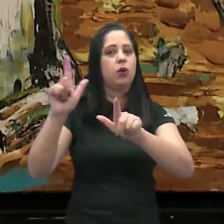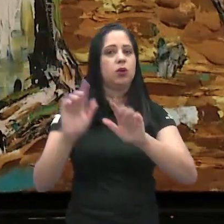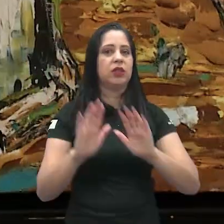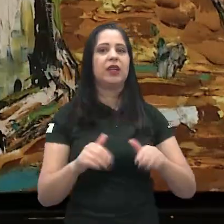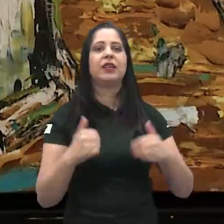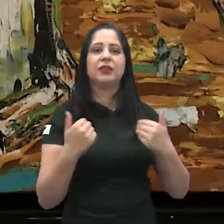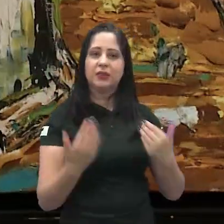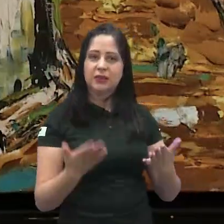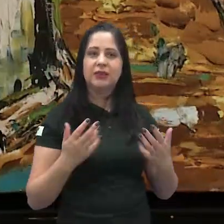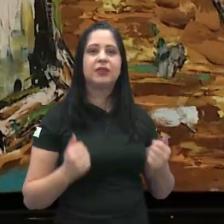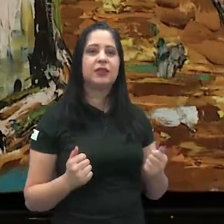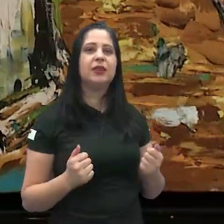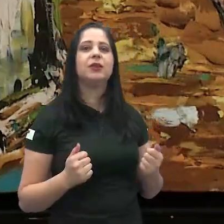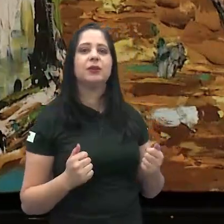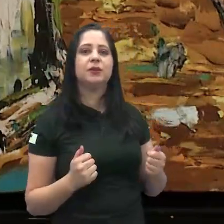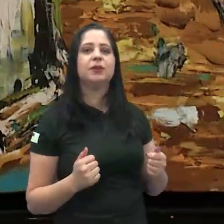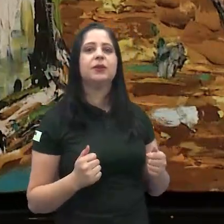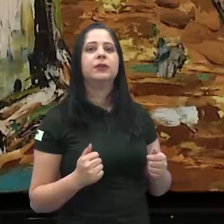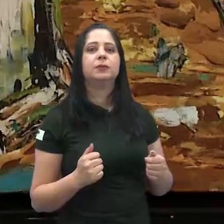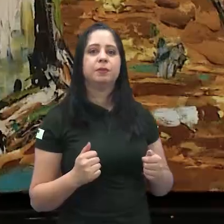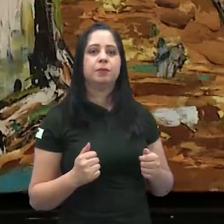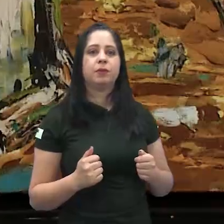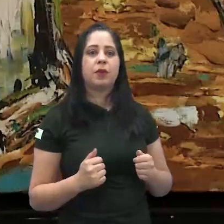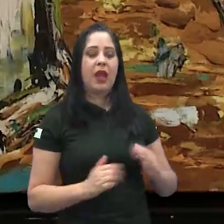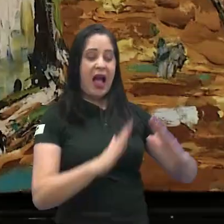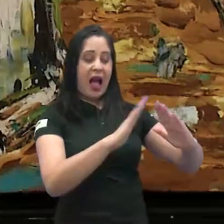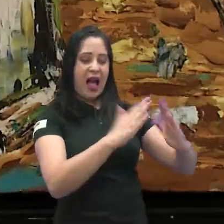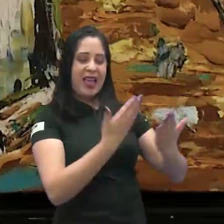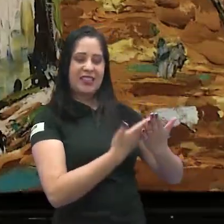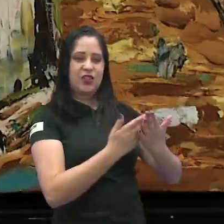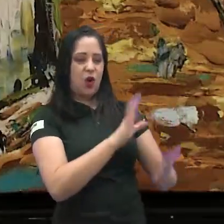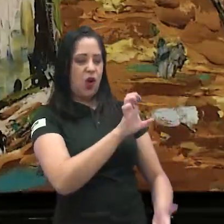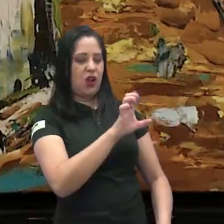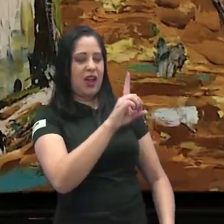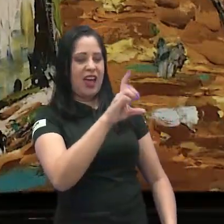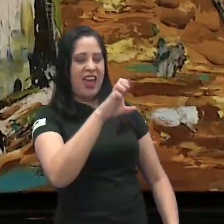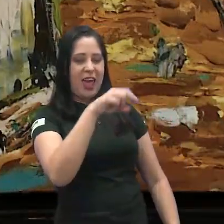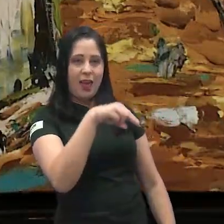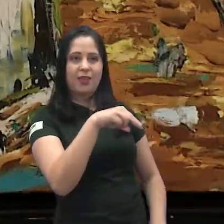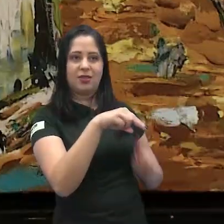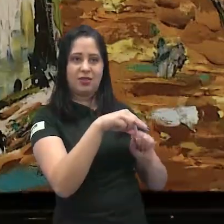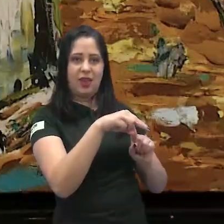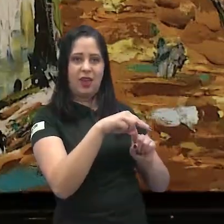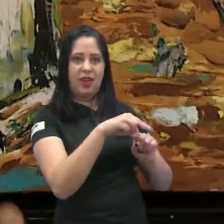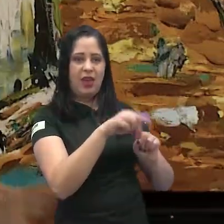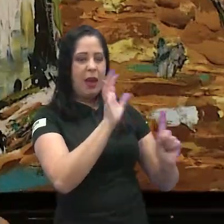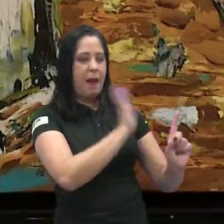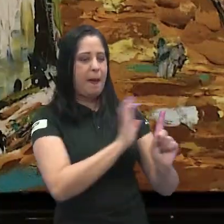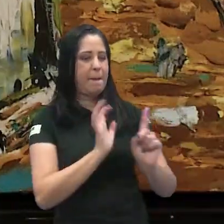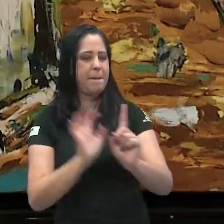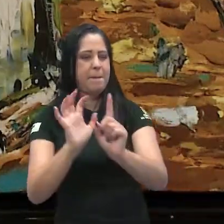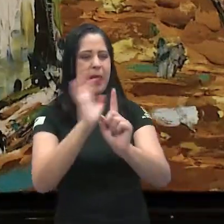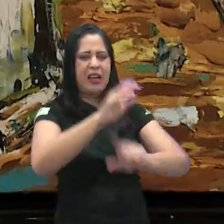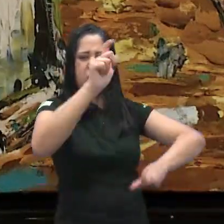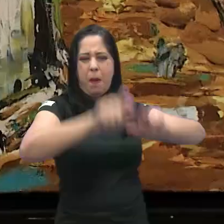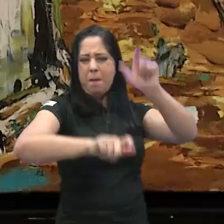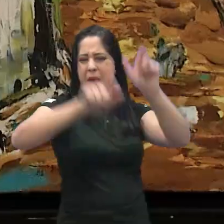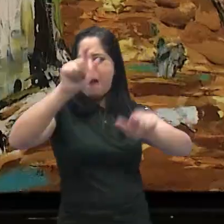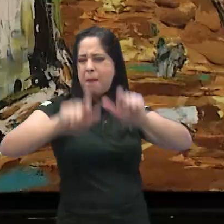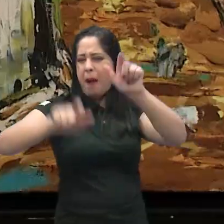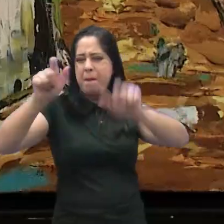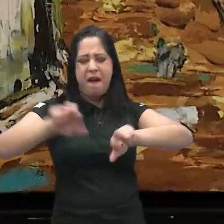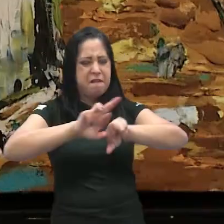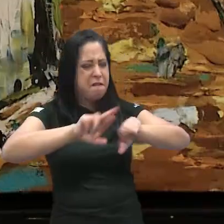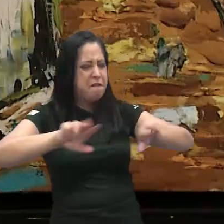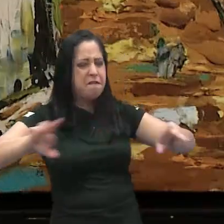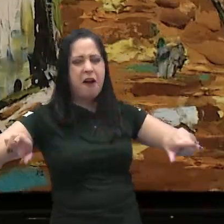exagero nós dizermos que o Éden Lar teve um impacto em dezenas de milhares de cidadãos de São José